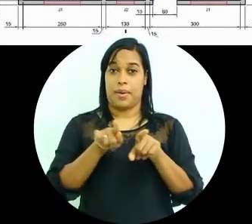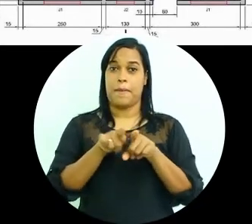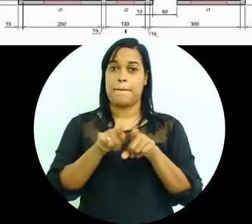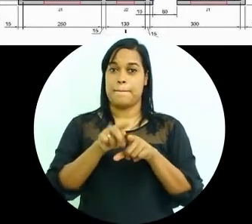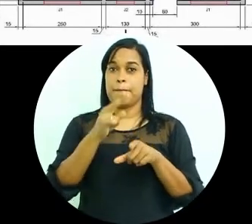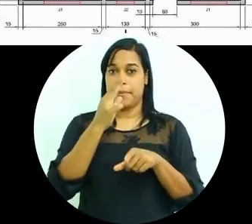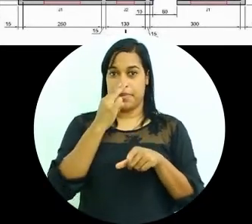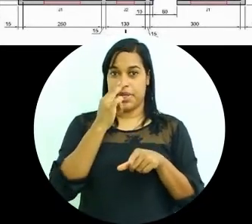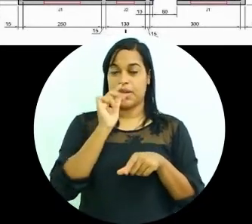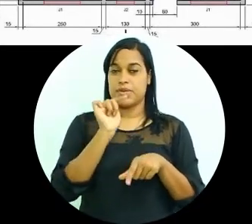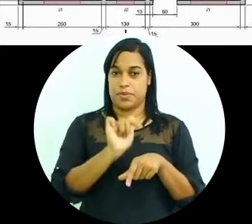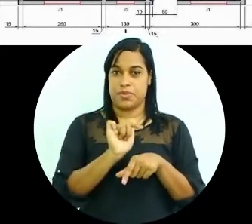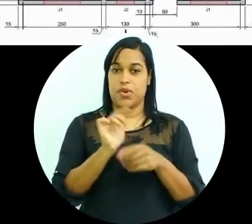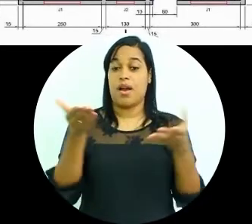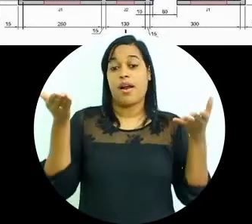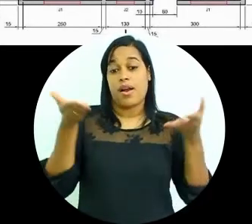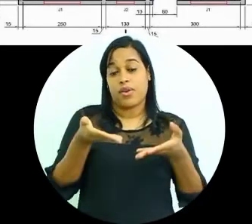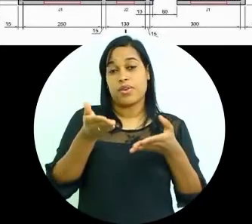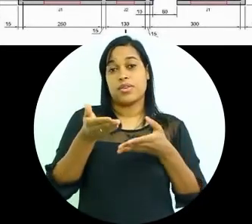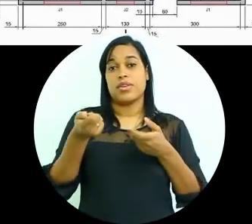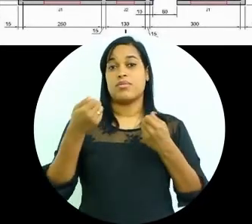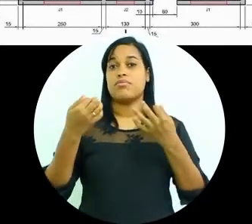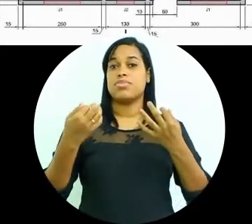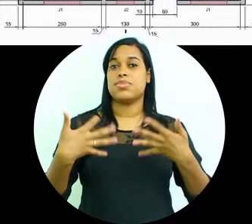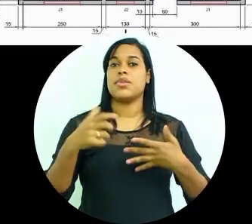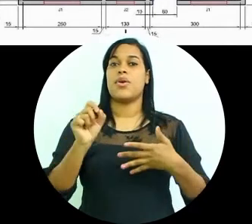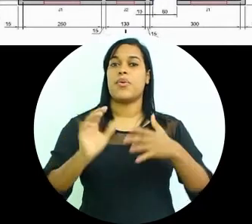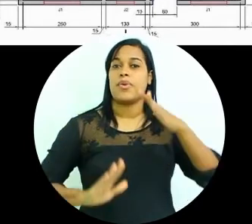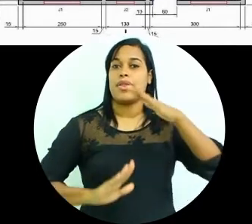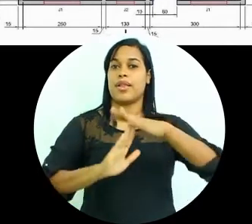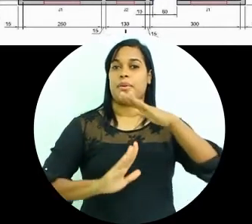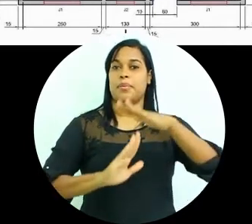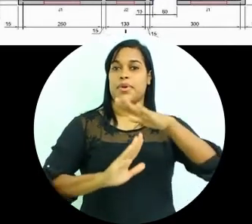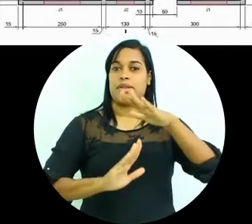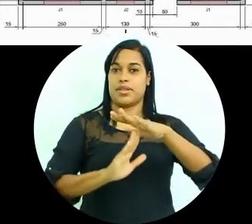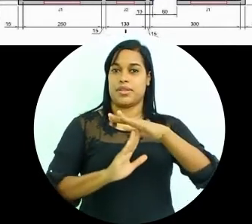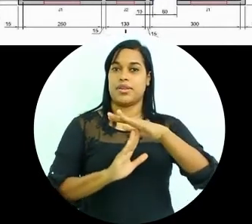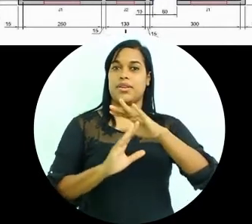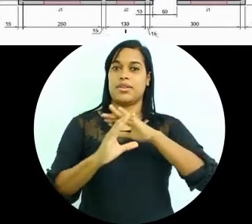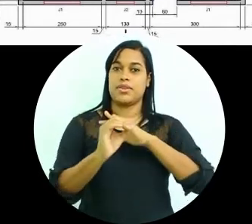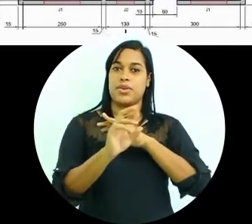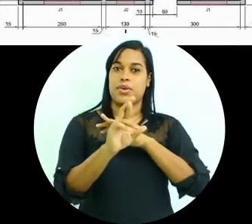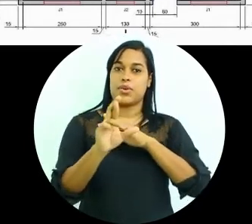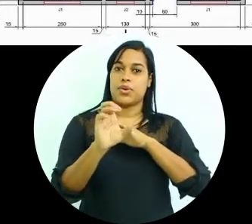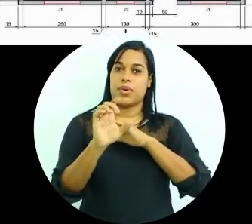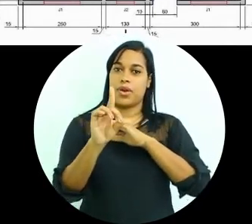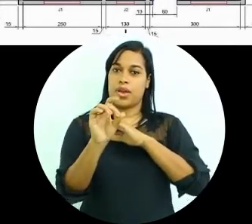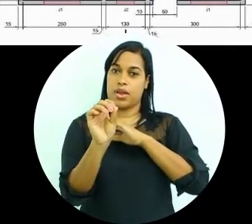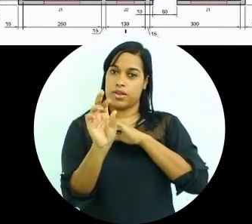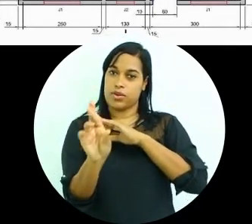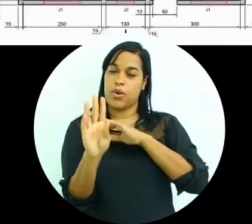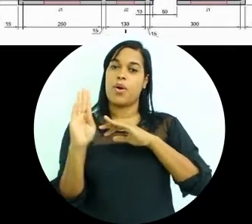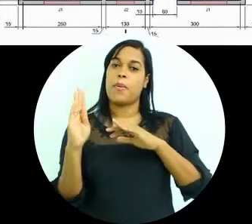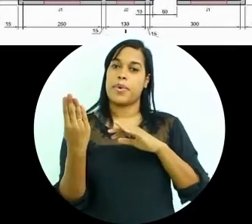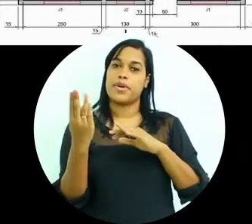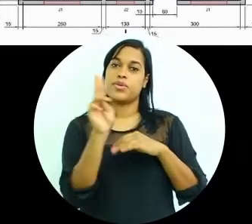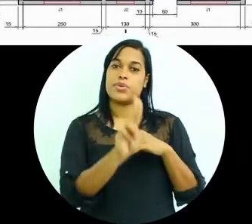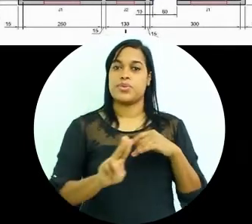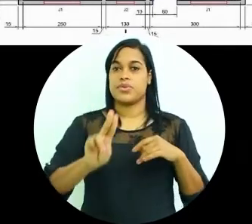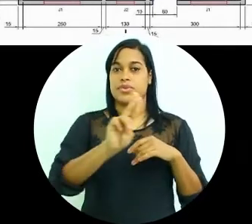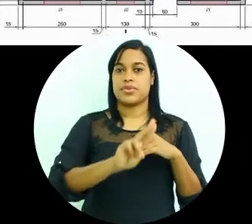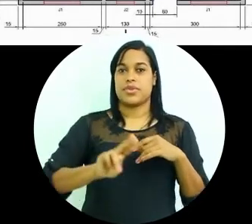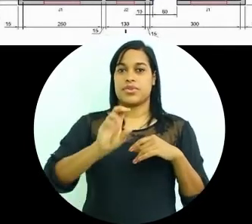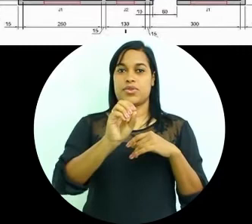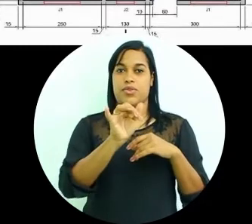Além disso, agora nós vamos definir o limite entre o corredor e o limite do